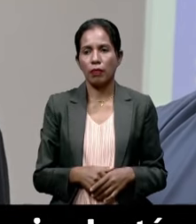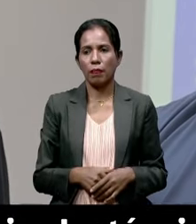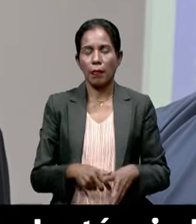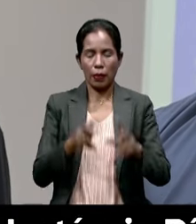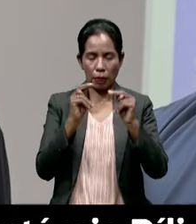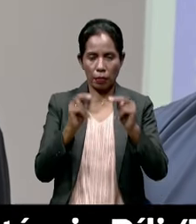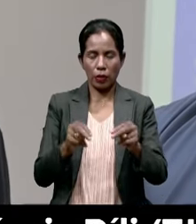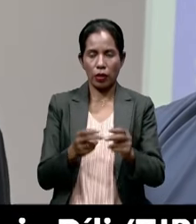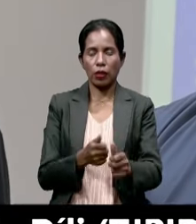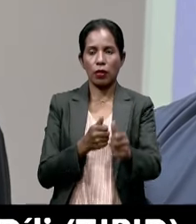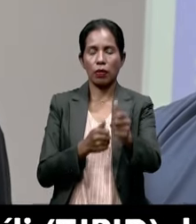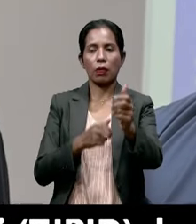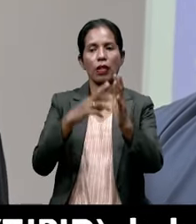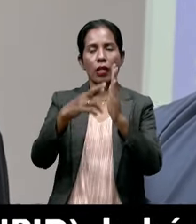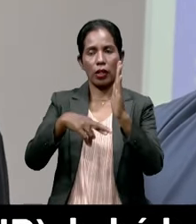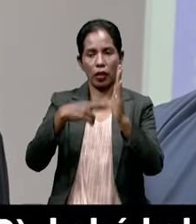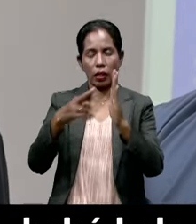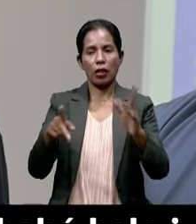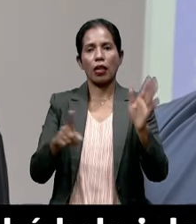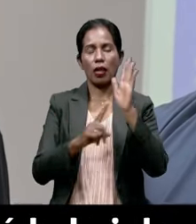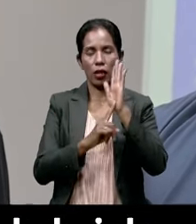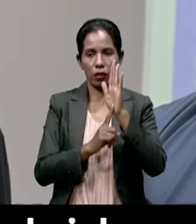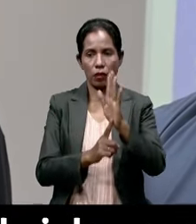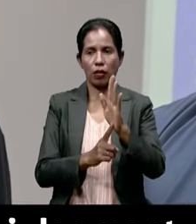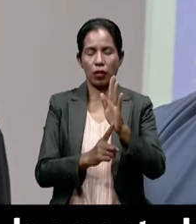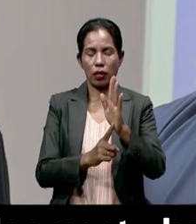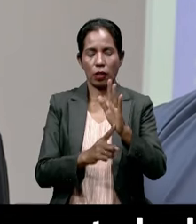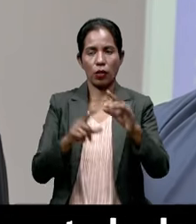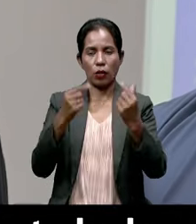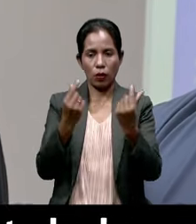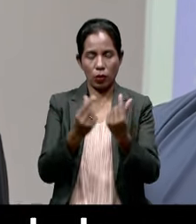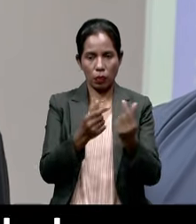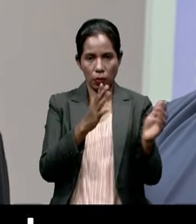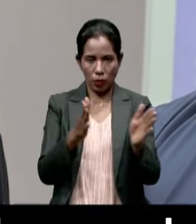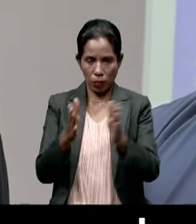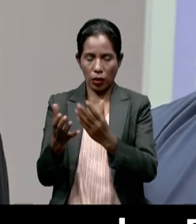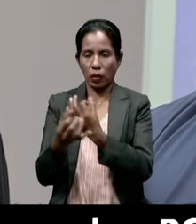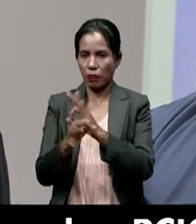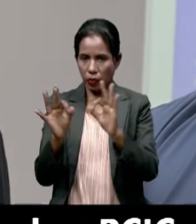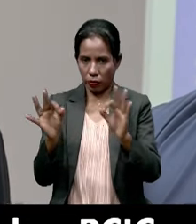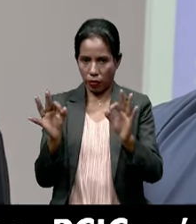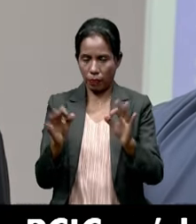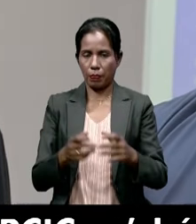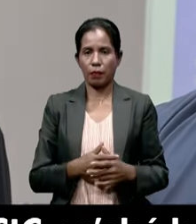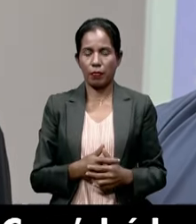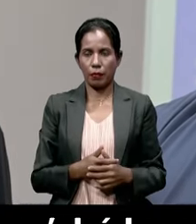Persija priense kriteria nebe maka ekipa preparatihona.